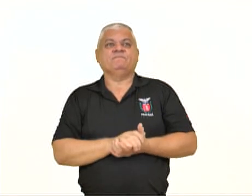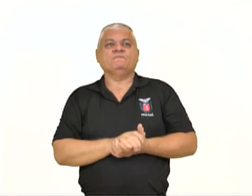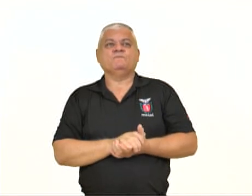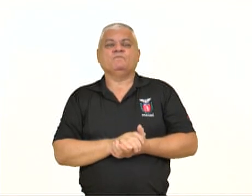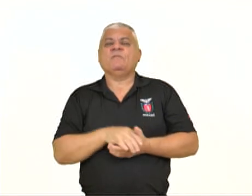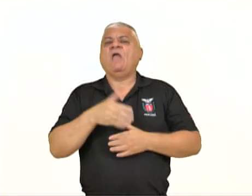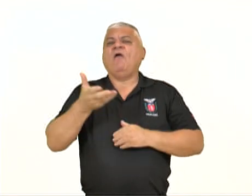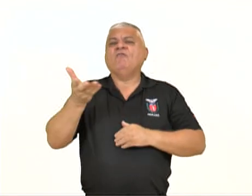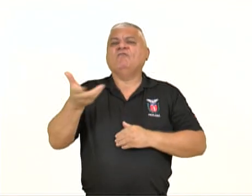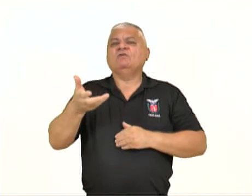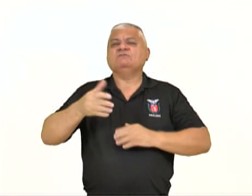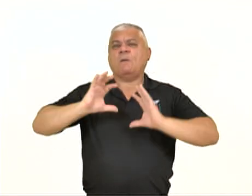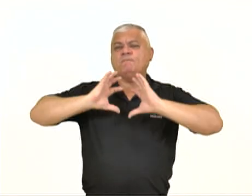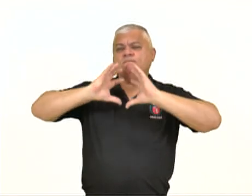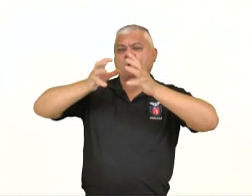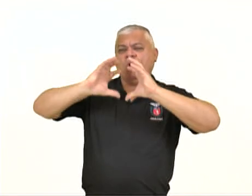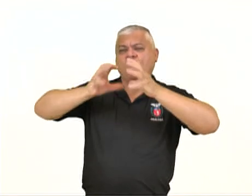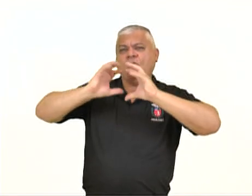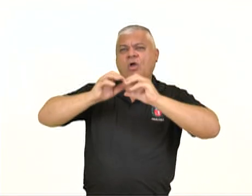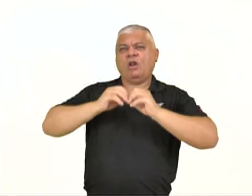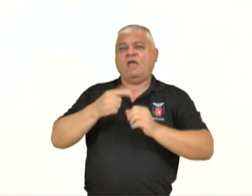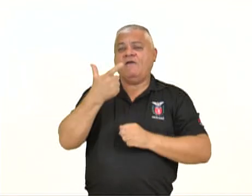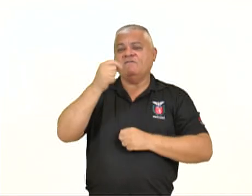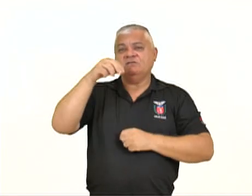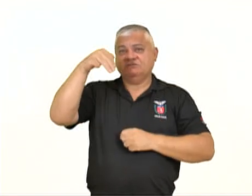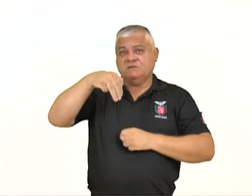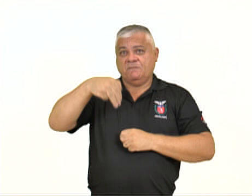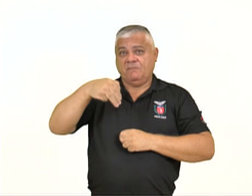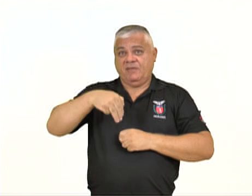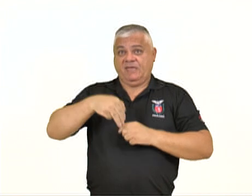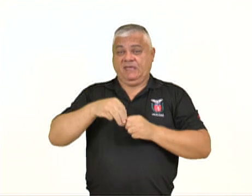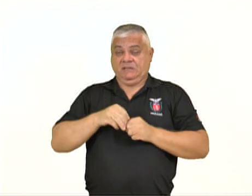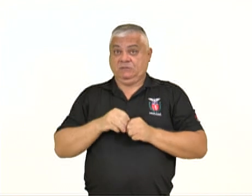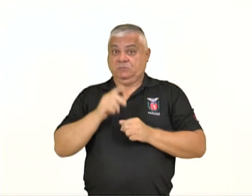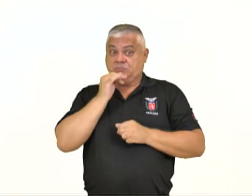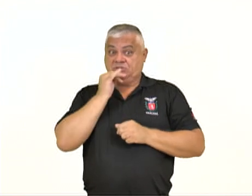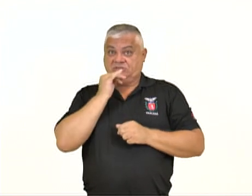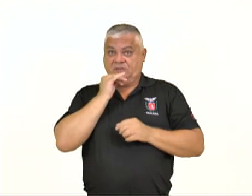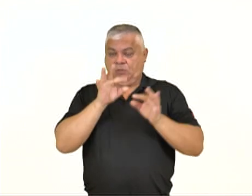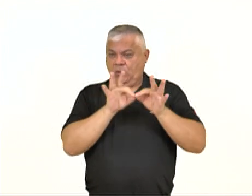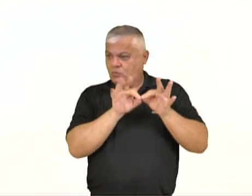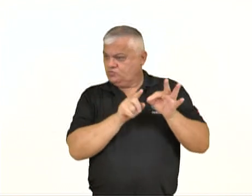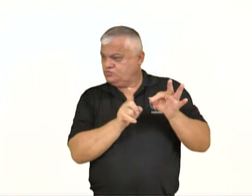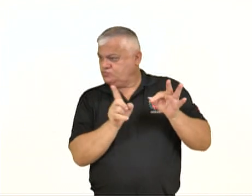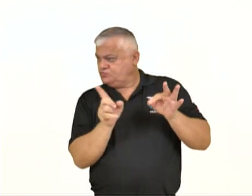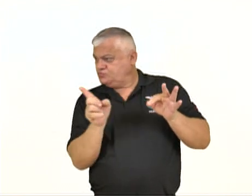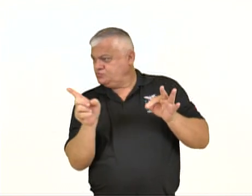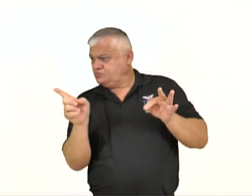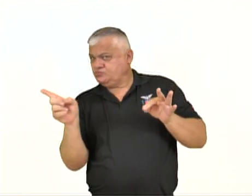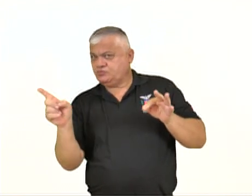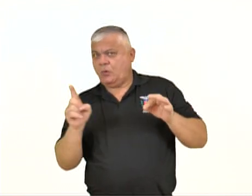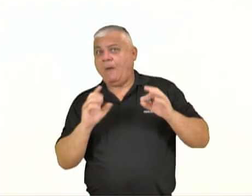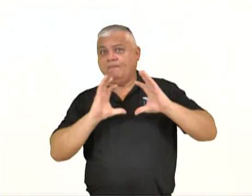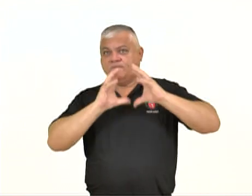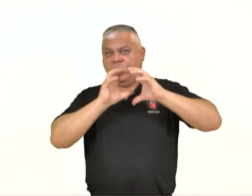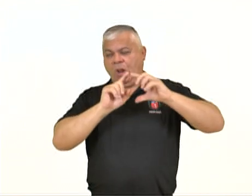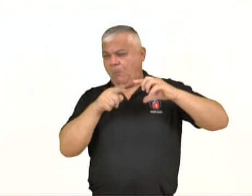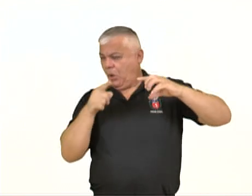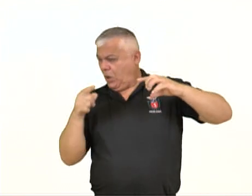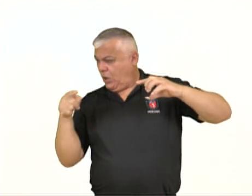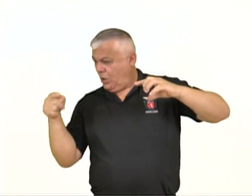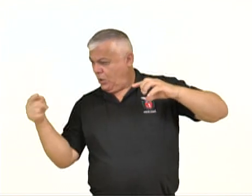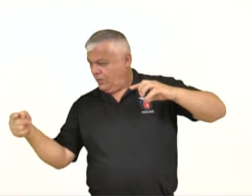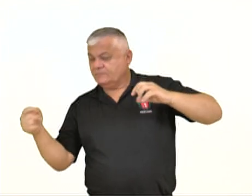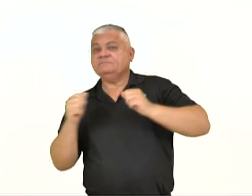velocidade de uma bola é 20 metros por segundo, horizontal e para a direita, estamos definindo a velocidade como uma grandeza. Item